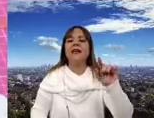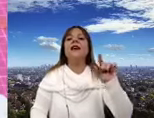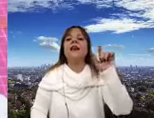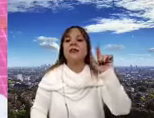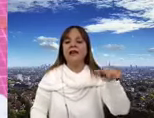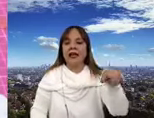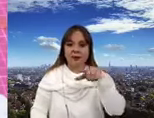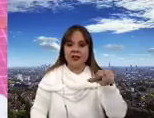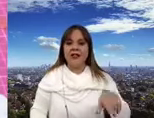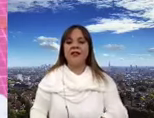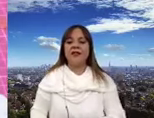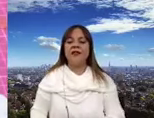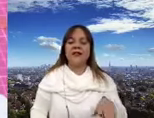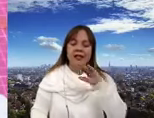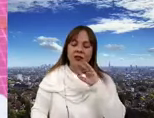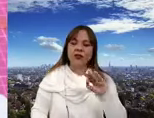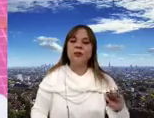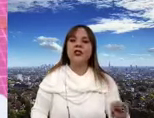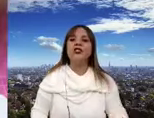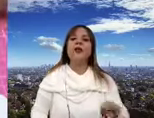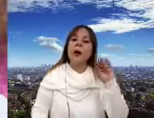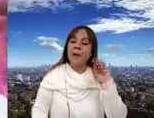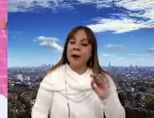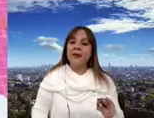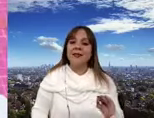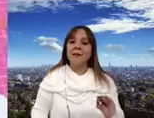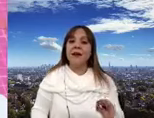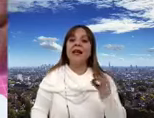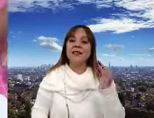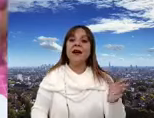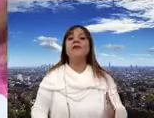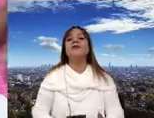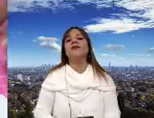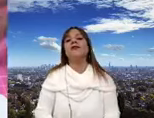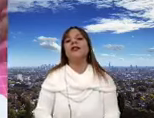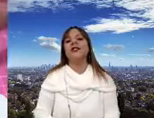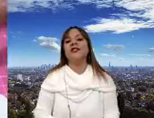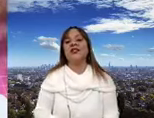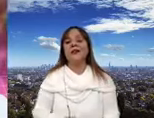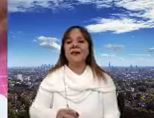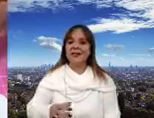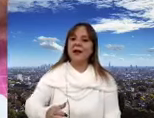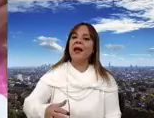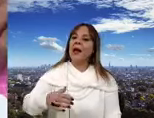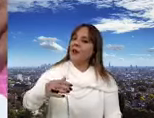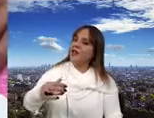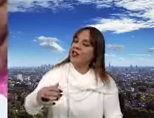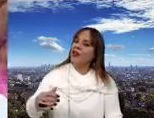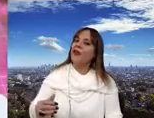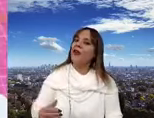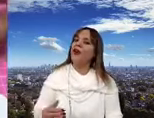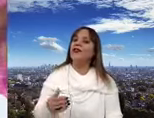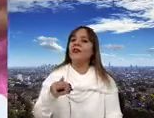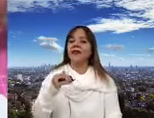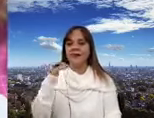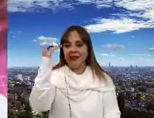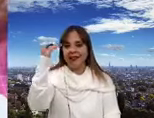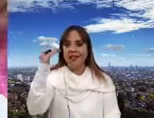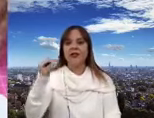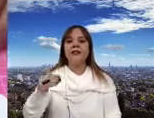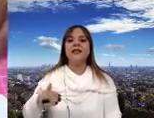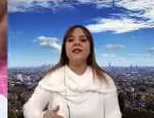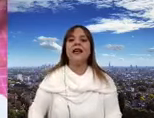estar lá na página da Santa Fé. Segue tudo bonitinho para participar. Quem sabe você não ganha, gente, né? Mas tem que caprichar na foto, né? E seguir todas